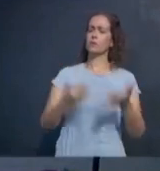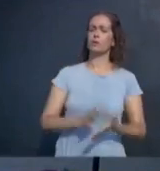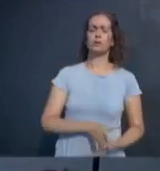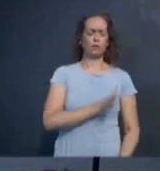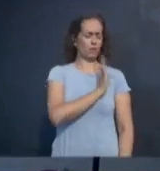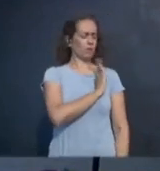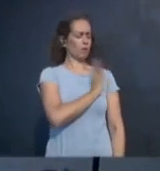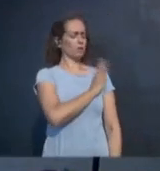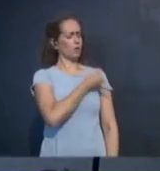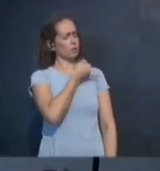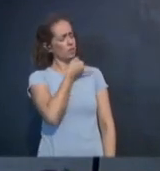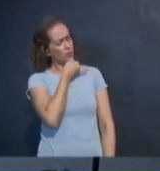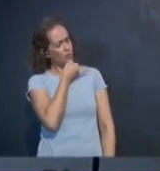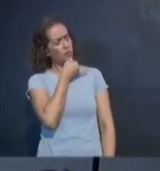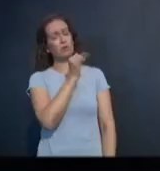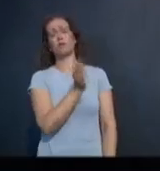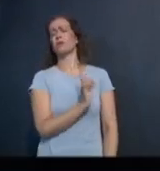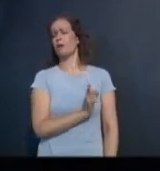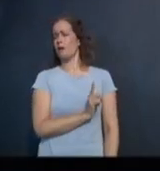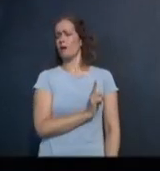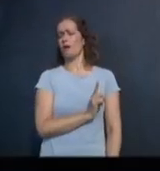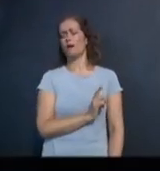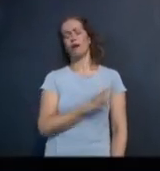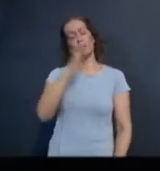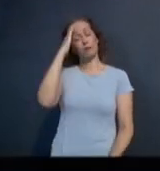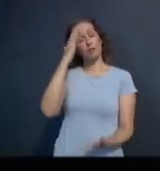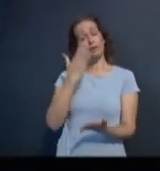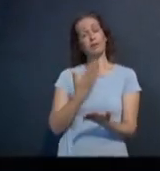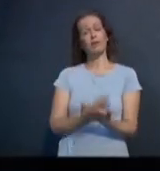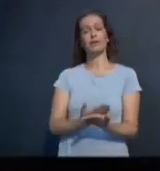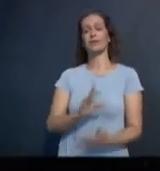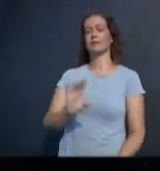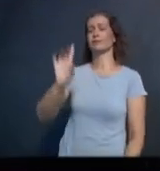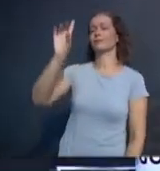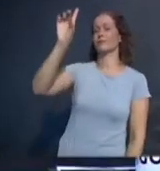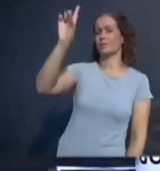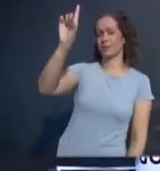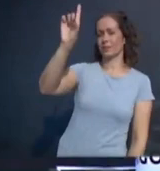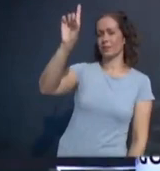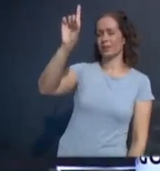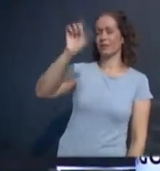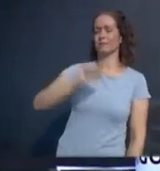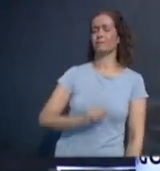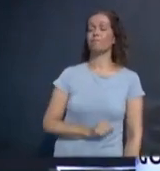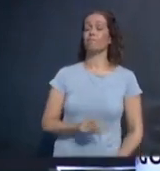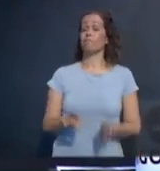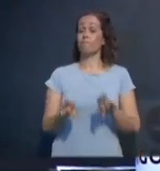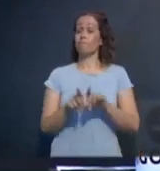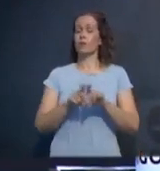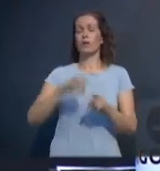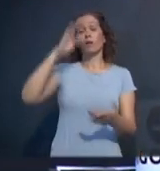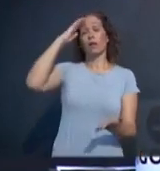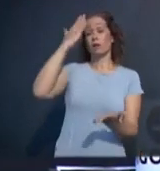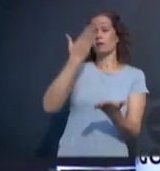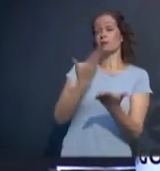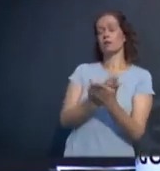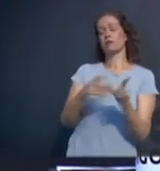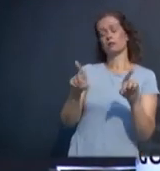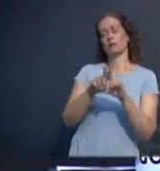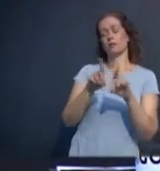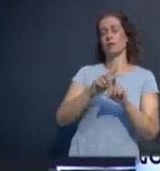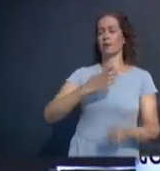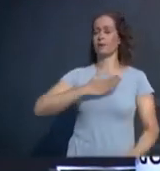o vosso coração, crede em Deus. E ele diz o quê? Crede também em